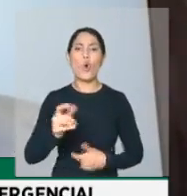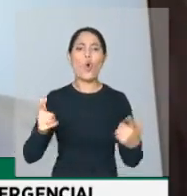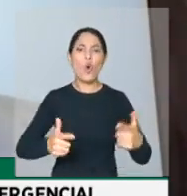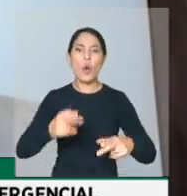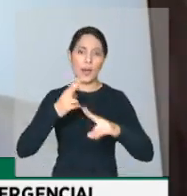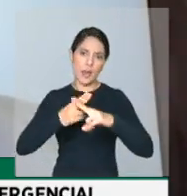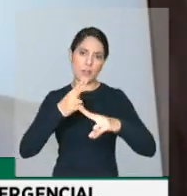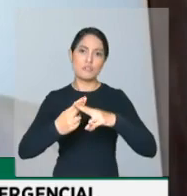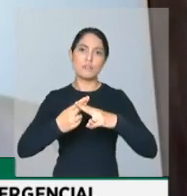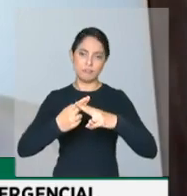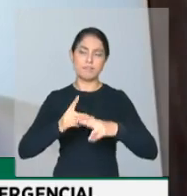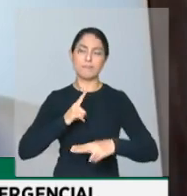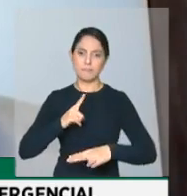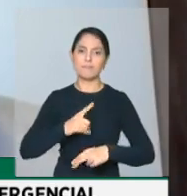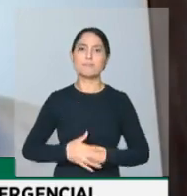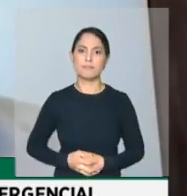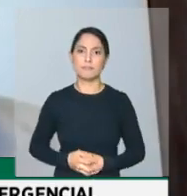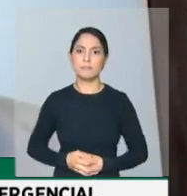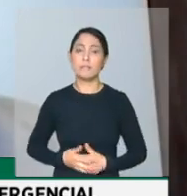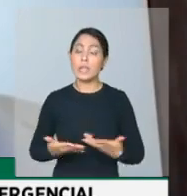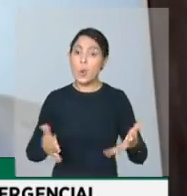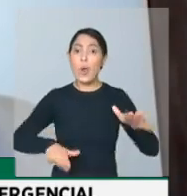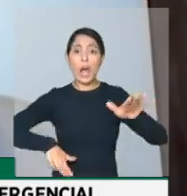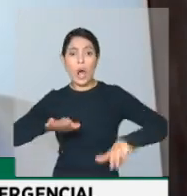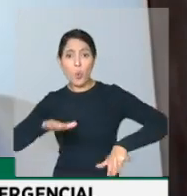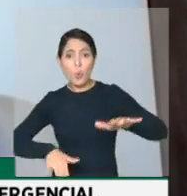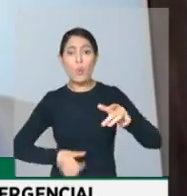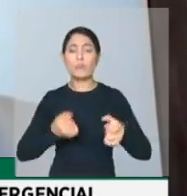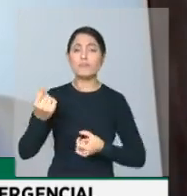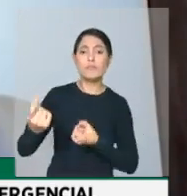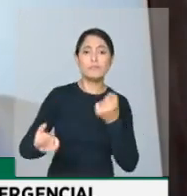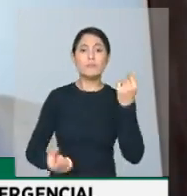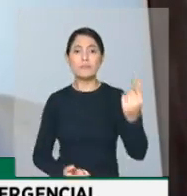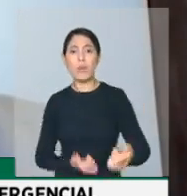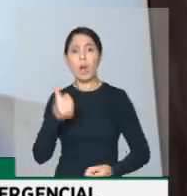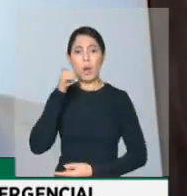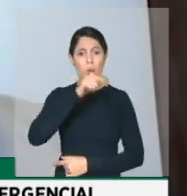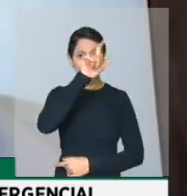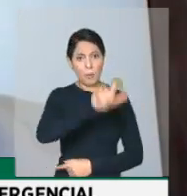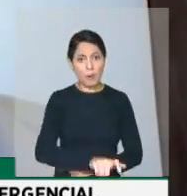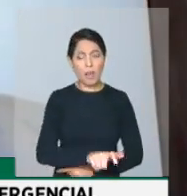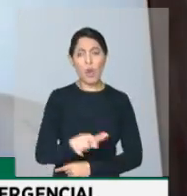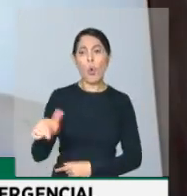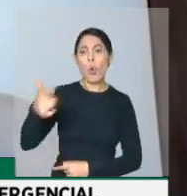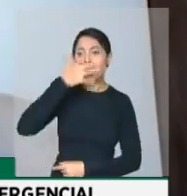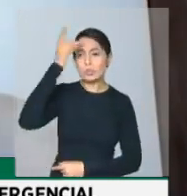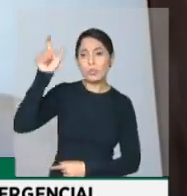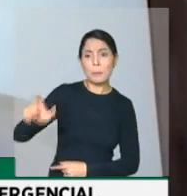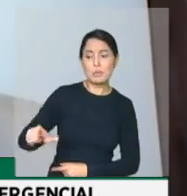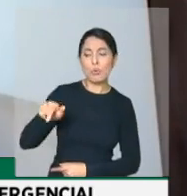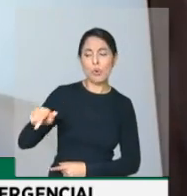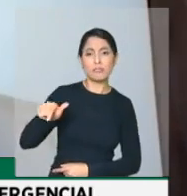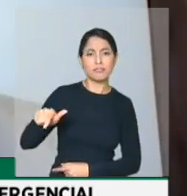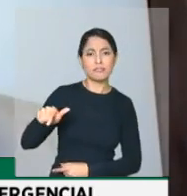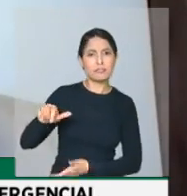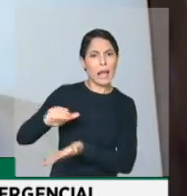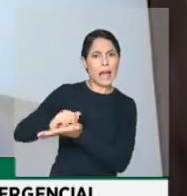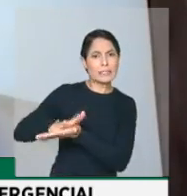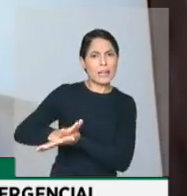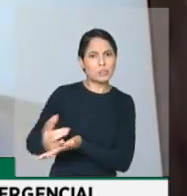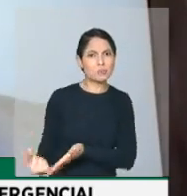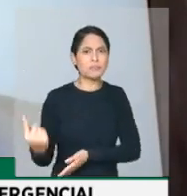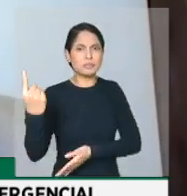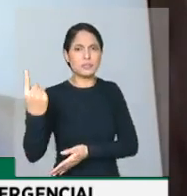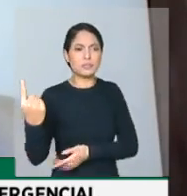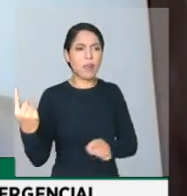benefício, pois os CPFs dos seus filhos menores já estavam vinculados a outro trabalhador, que antes dela